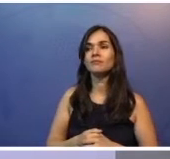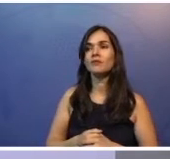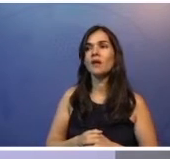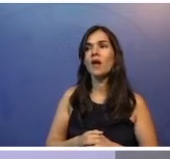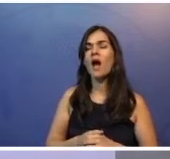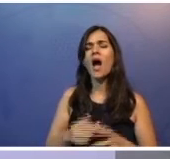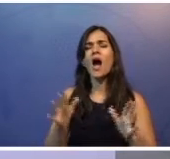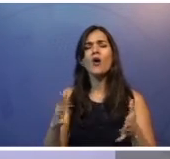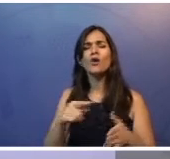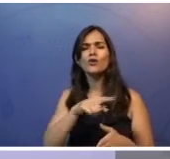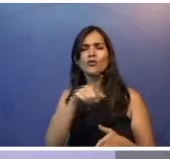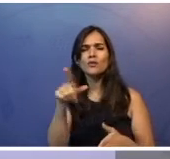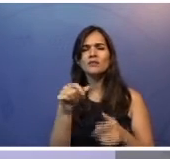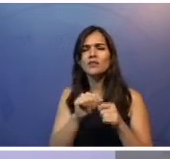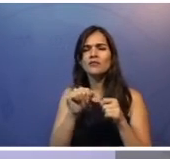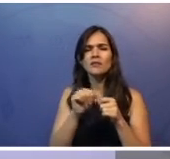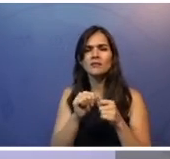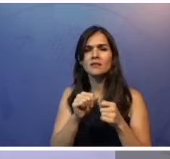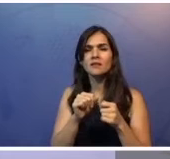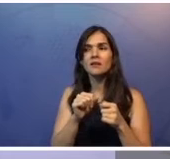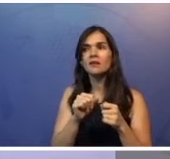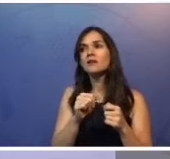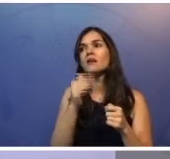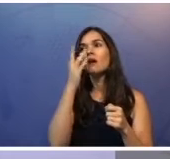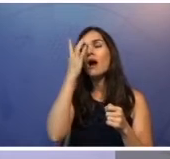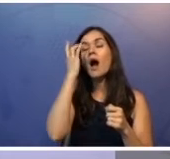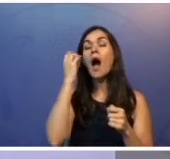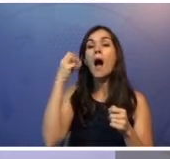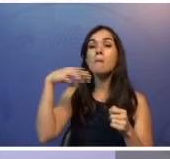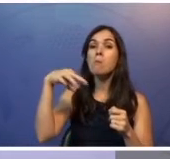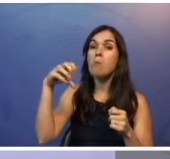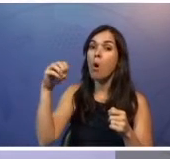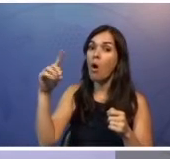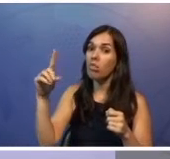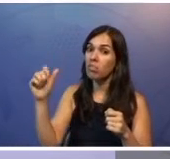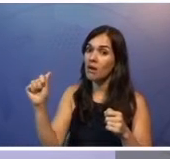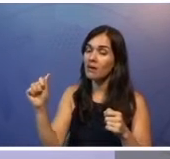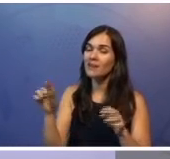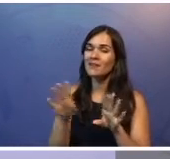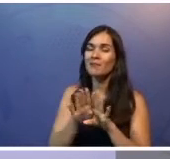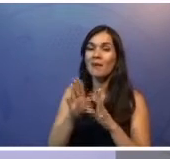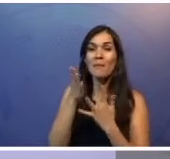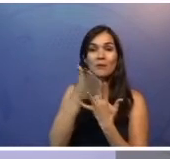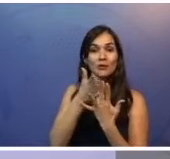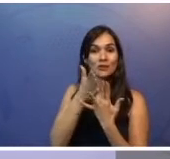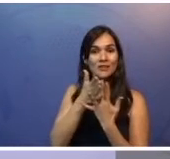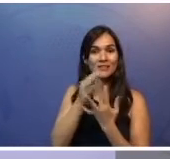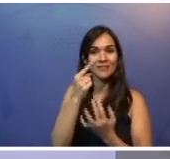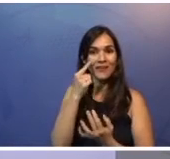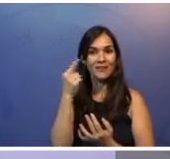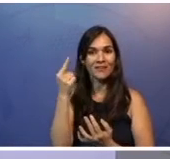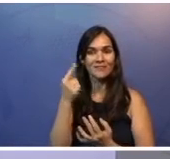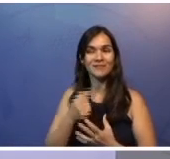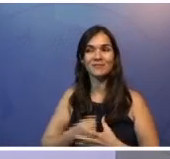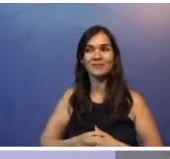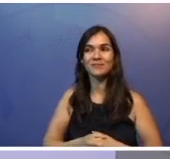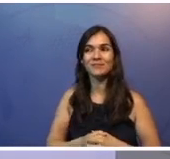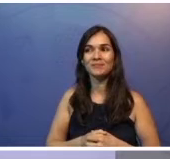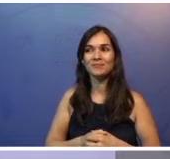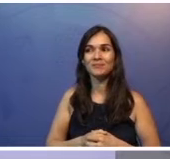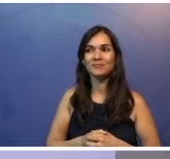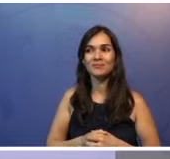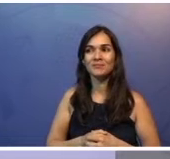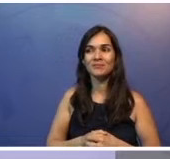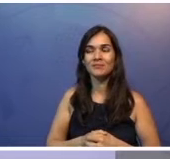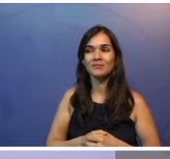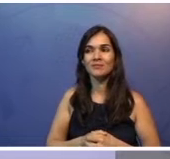determine a média moda e mediana do seguinte conjunto de dados bom então tem essas informações aqui esse conjunto de